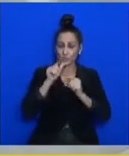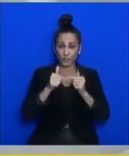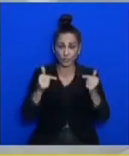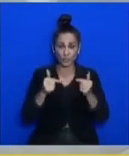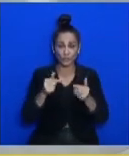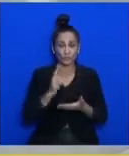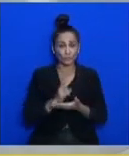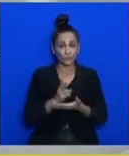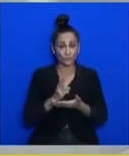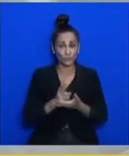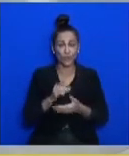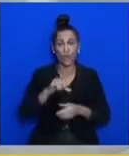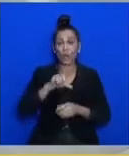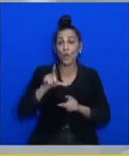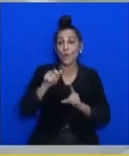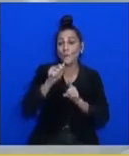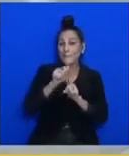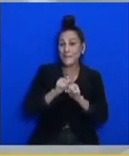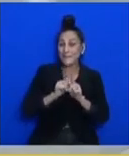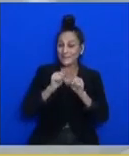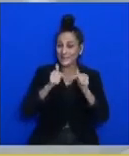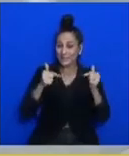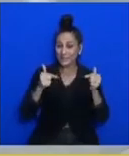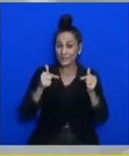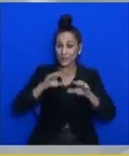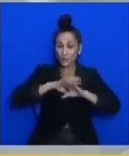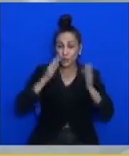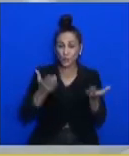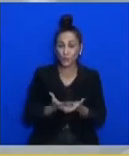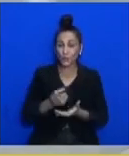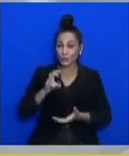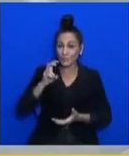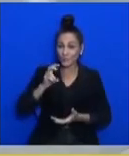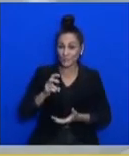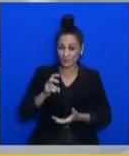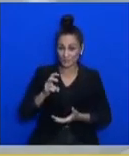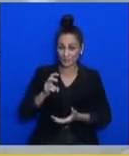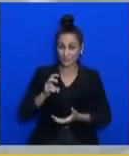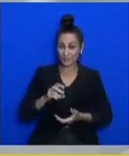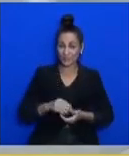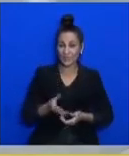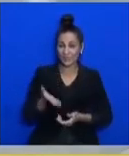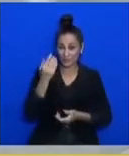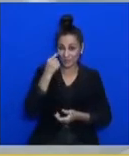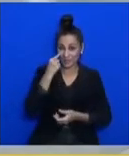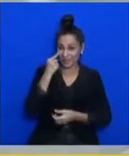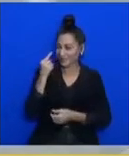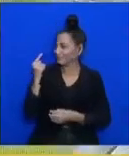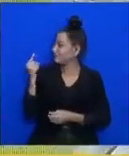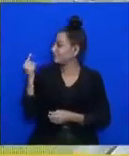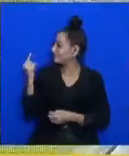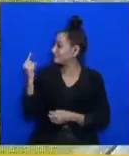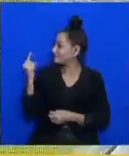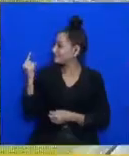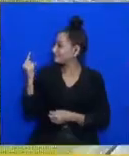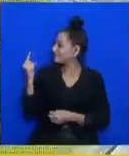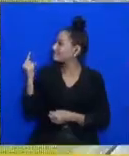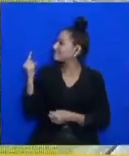sorte e vamos agora conhecer o mês da sorte no nosso quinto globo. Bolas